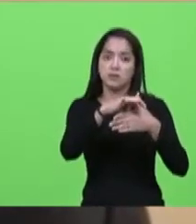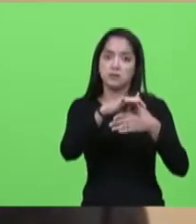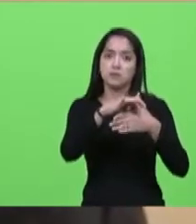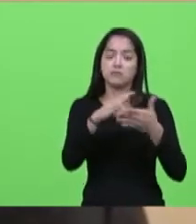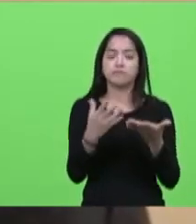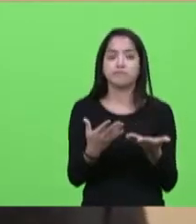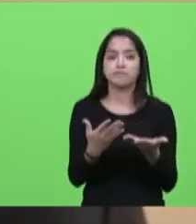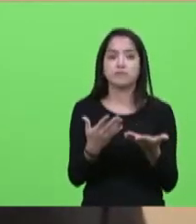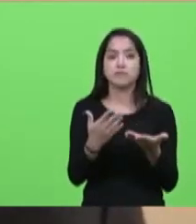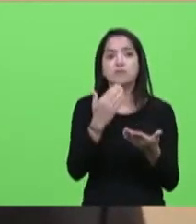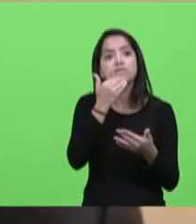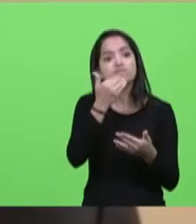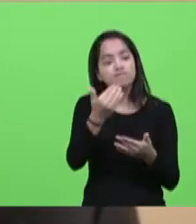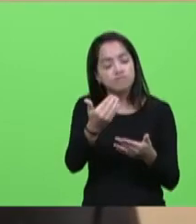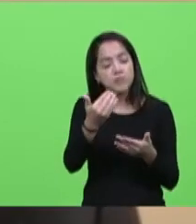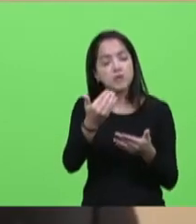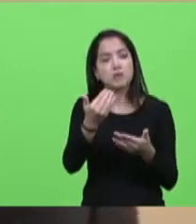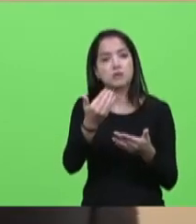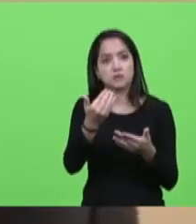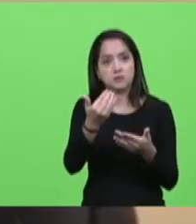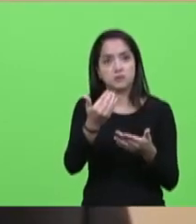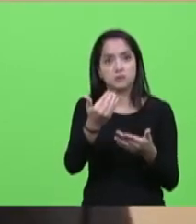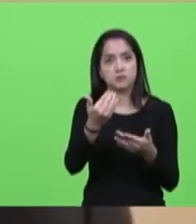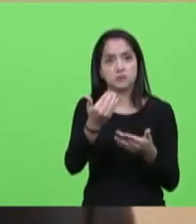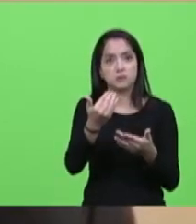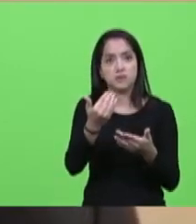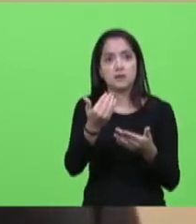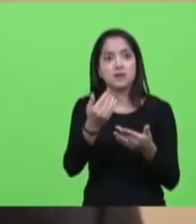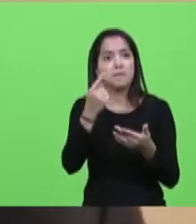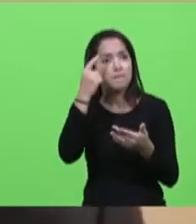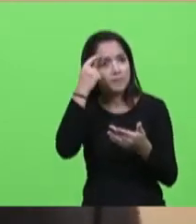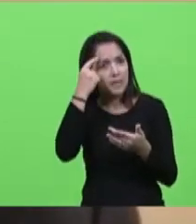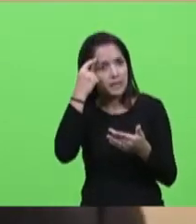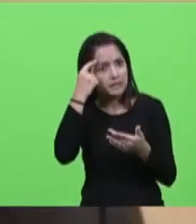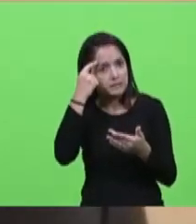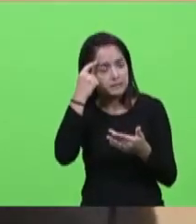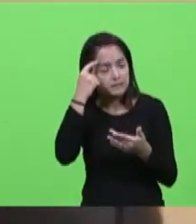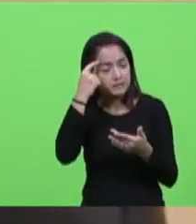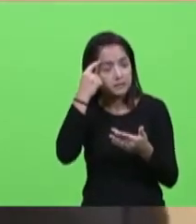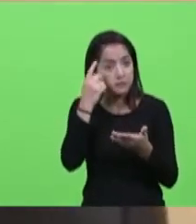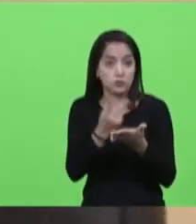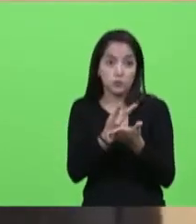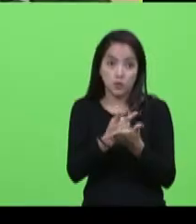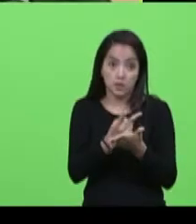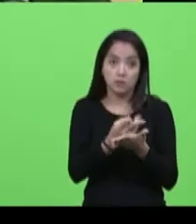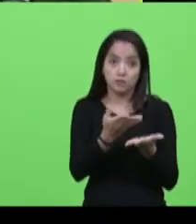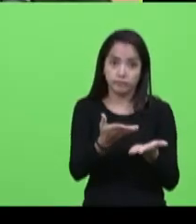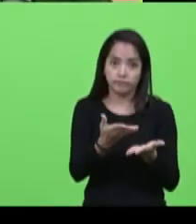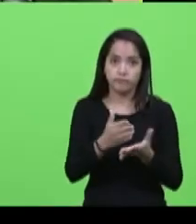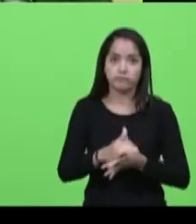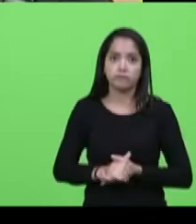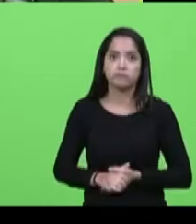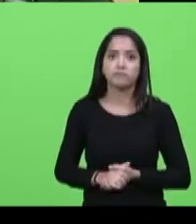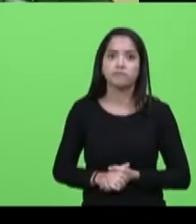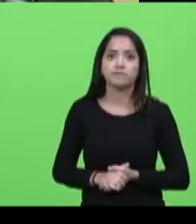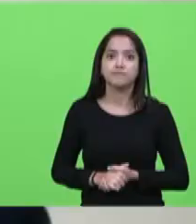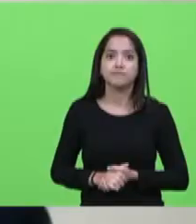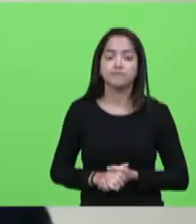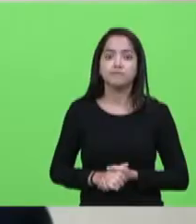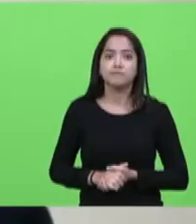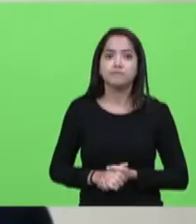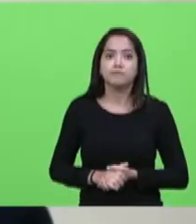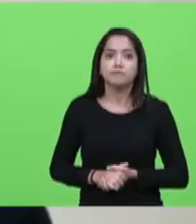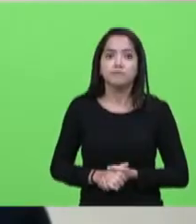isso, eu peço que a senhora reavalie a sua posição agora do erro que a senhora cometeu. Obrigado, senhor presidente. A palavra, pela